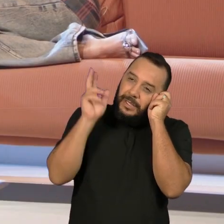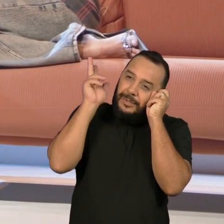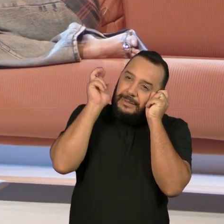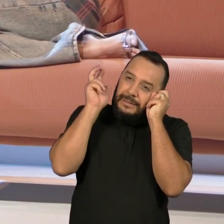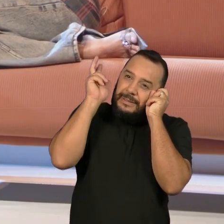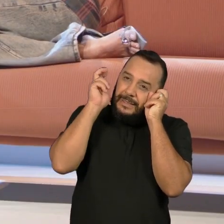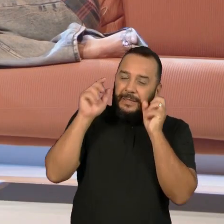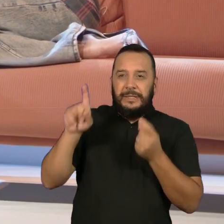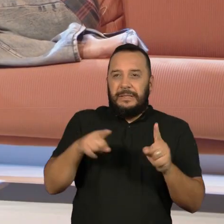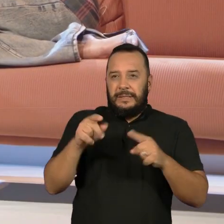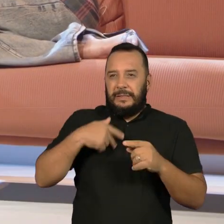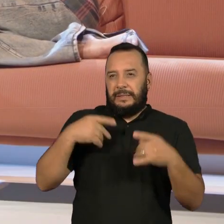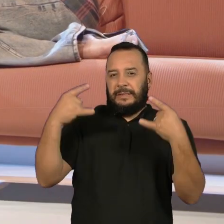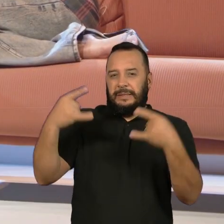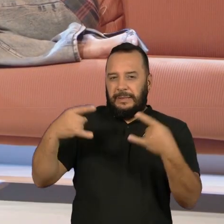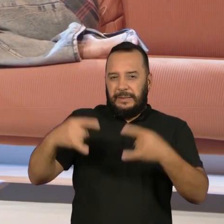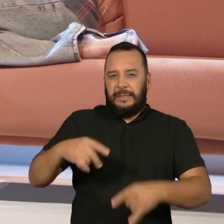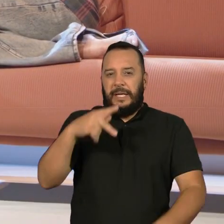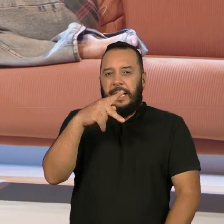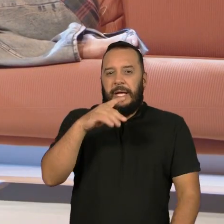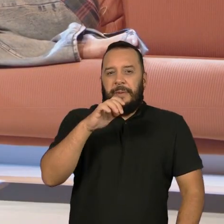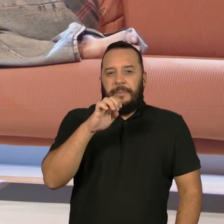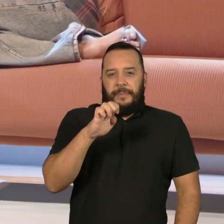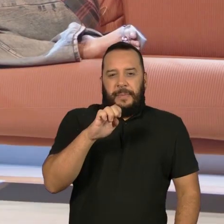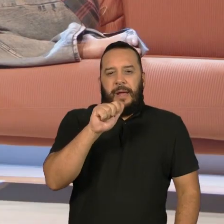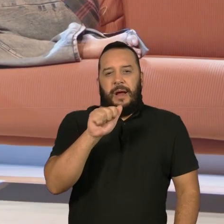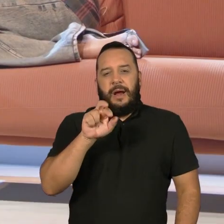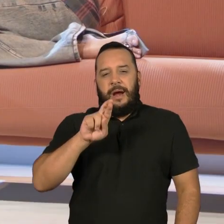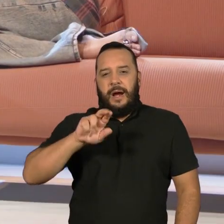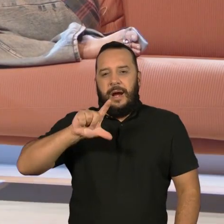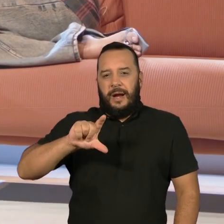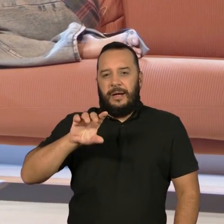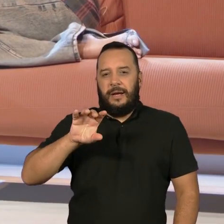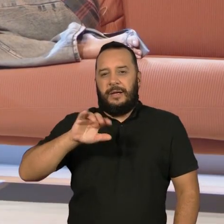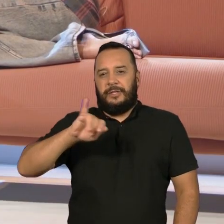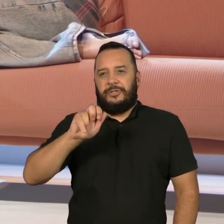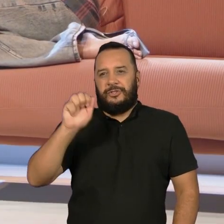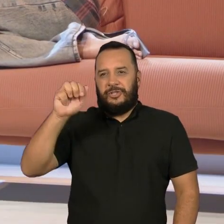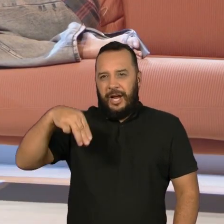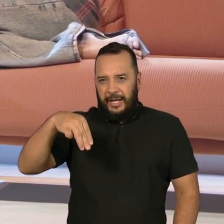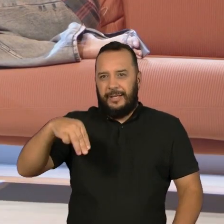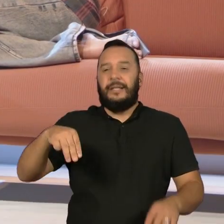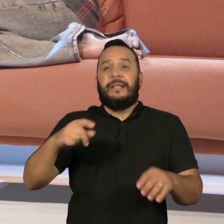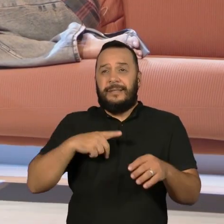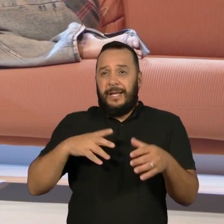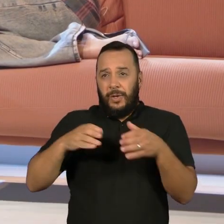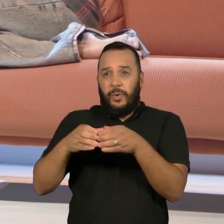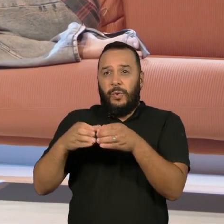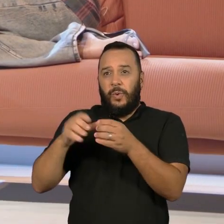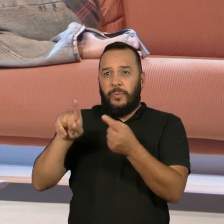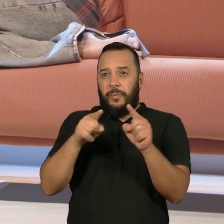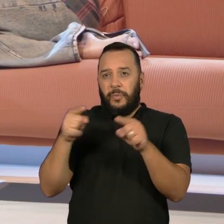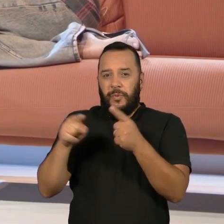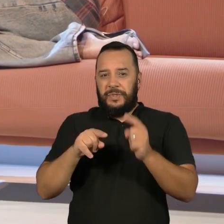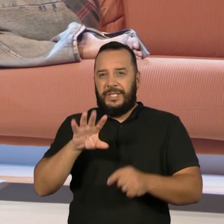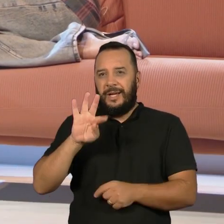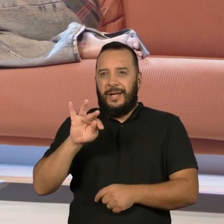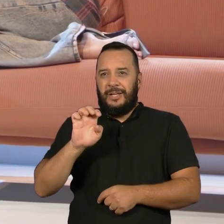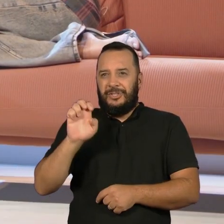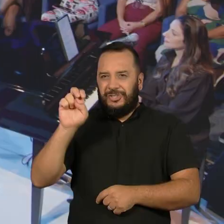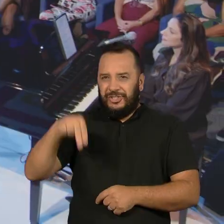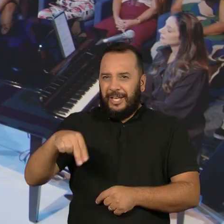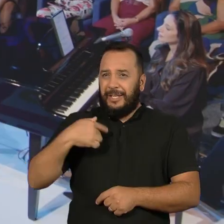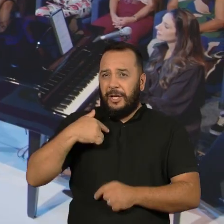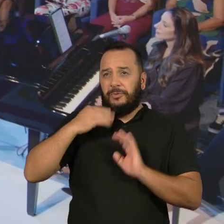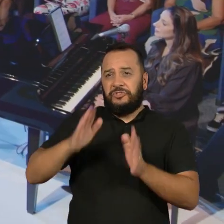tantas bandas, Pearl Jam, aquele álbum do Ten, eu sei ele decorado, de tanto que meu pai colocava. Então, acho que começa ali aquela relação. Aí,